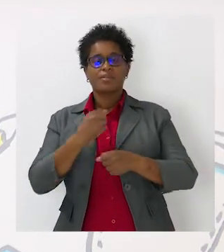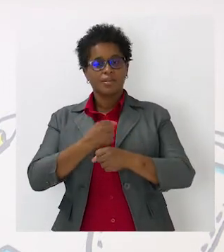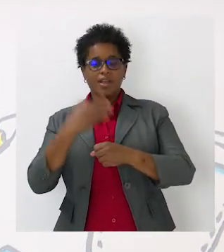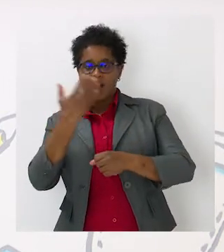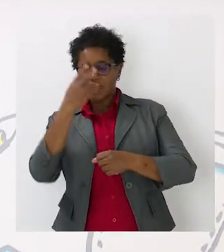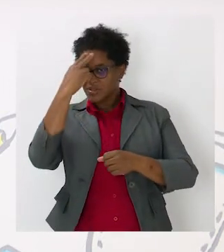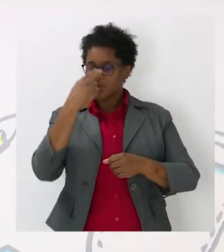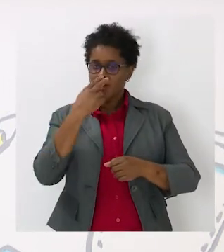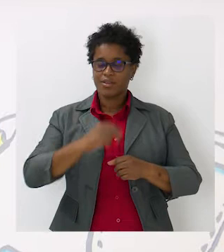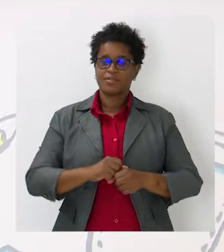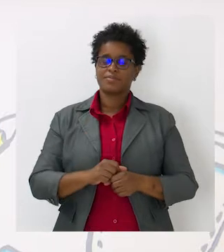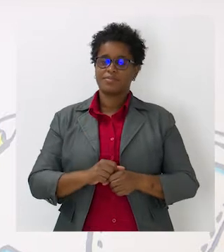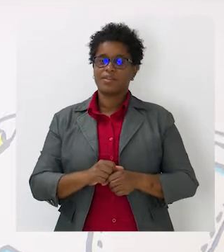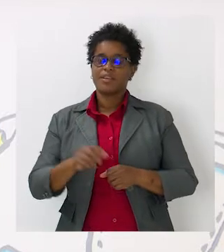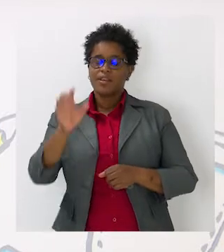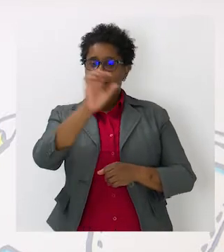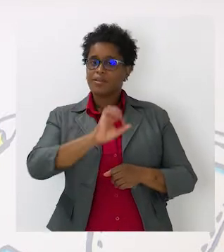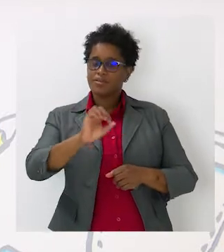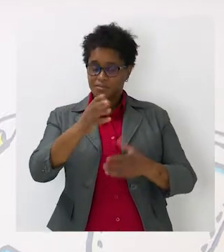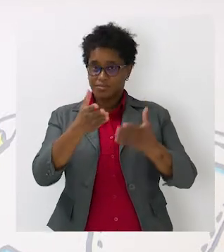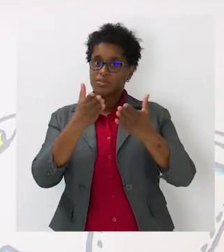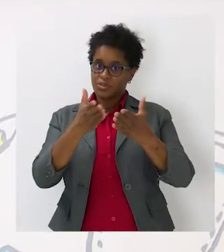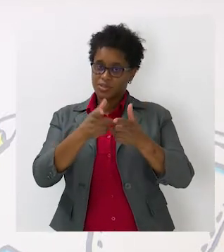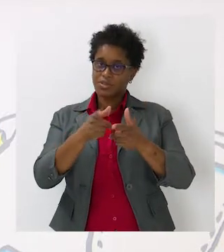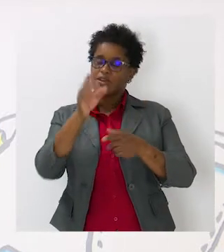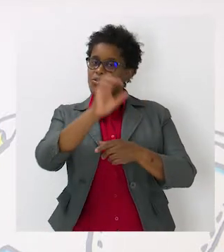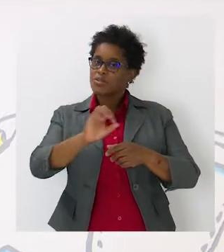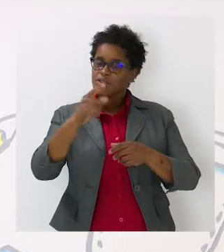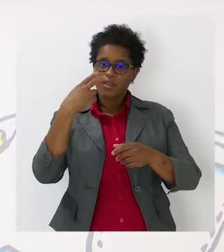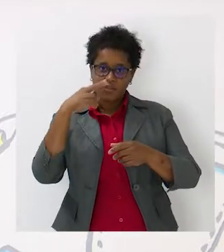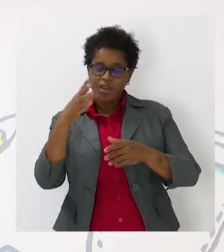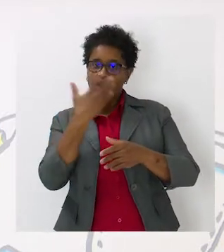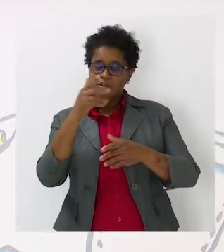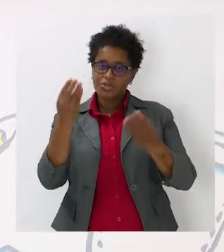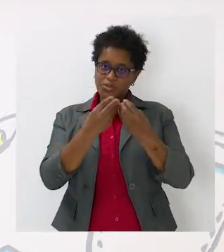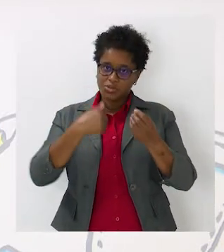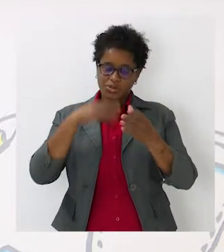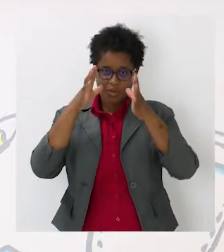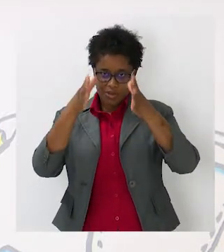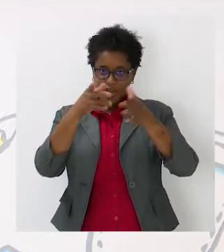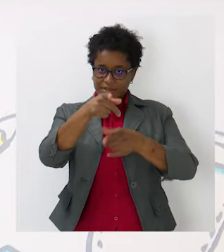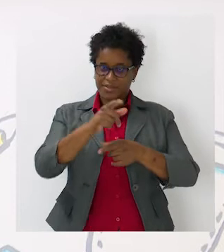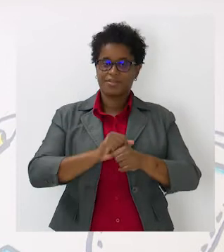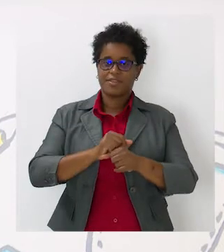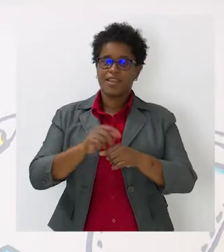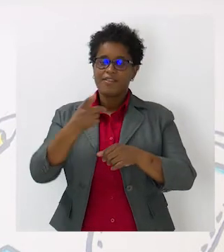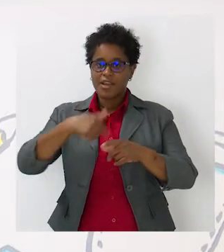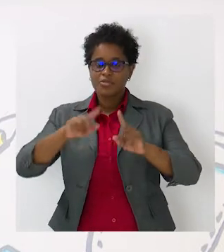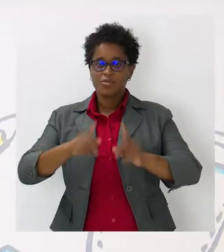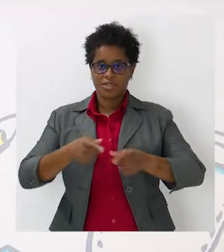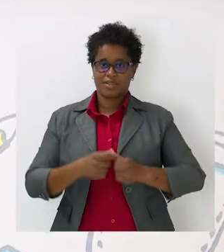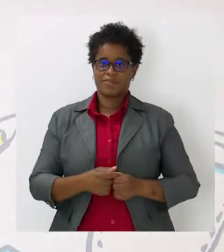História. Para a vossa serventia, por isso, assista a aula conosco. Concentrem. Portanto, vamos